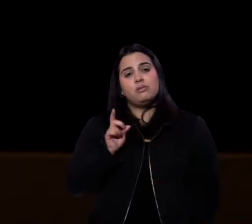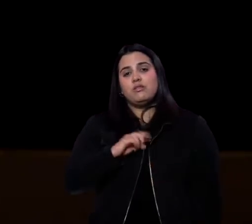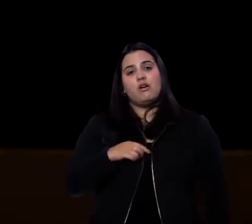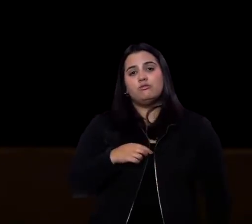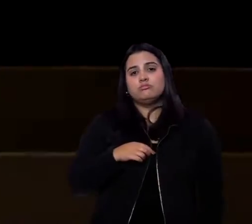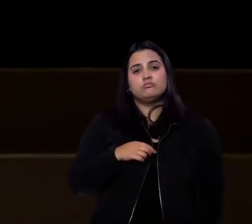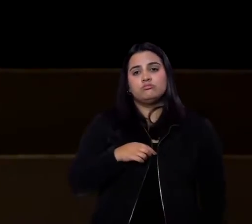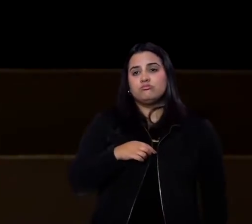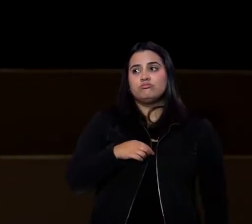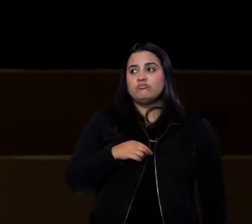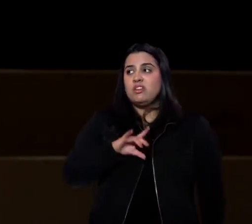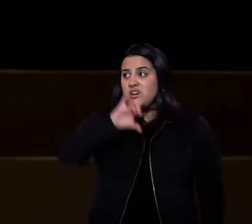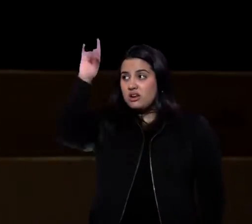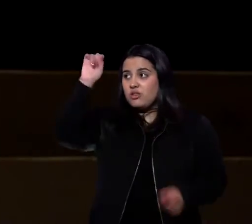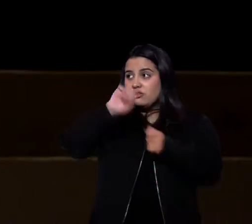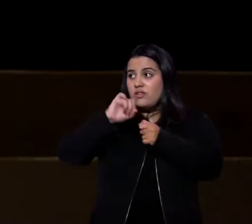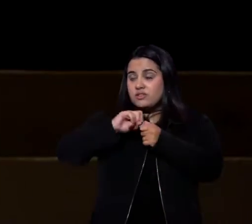vida.